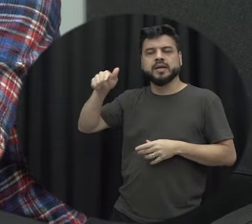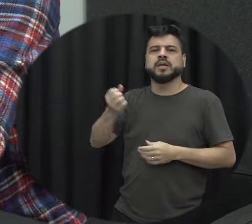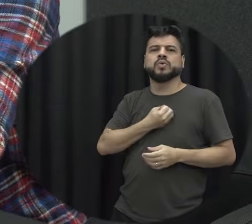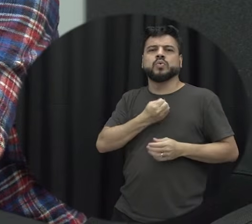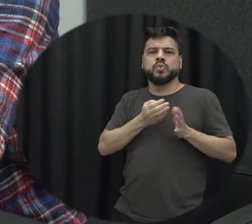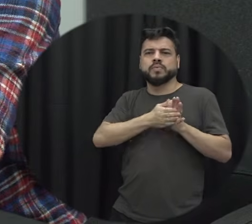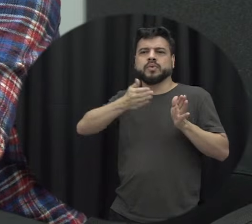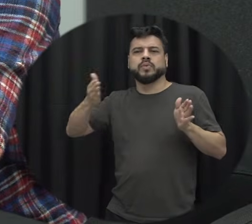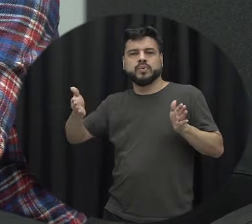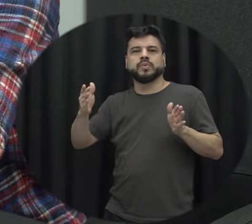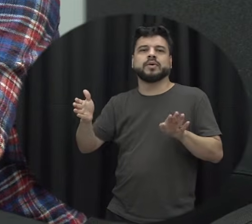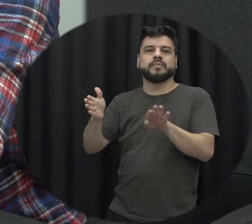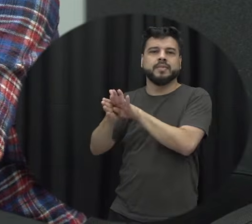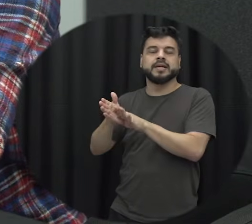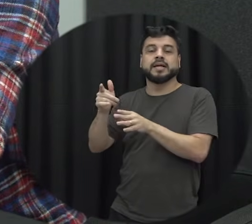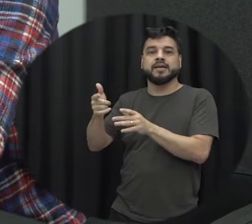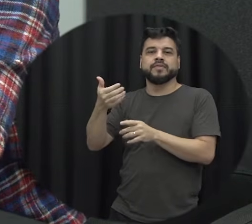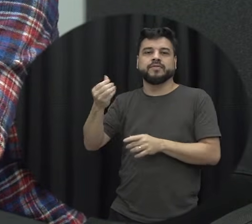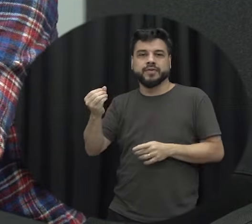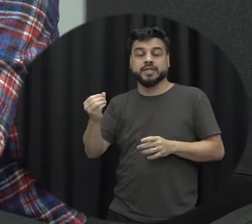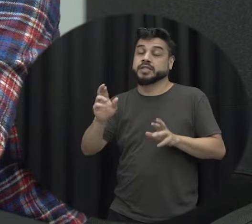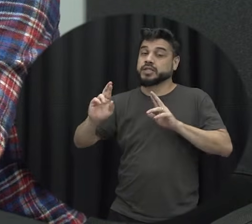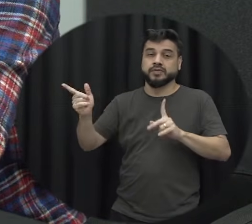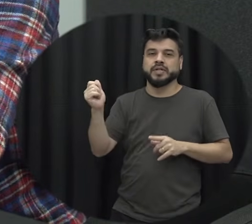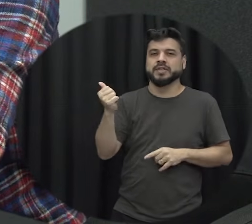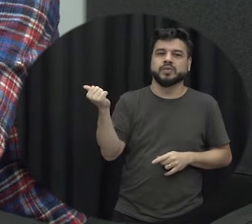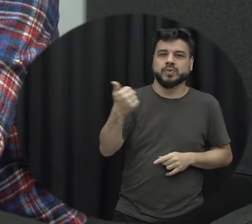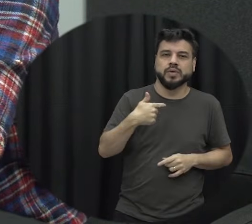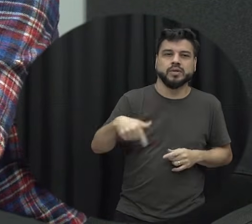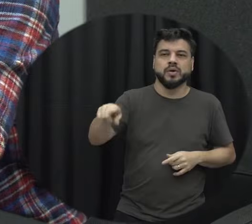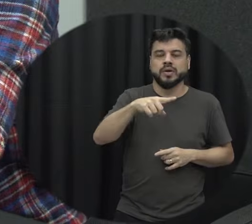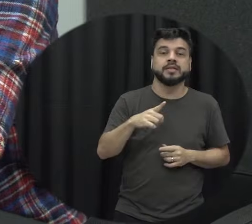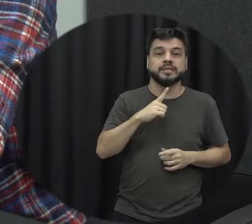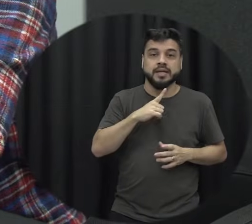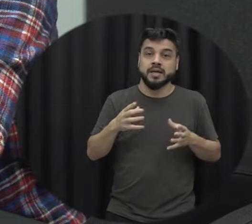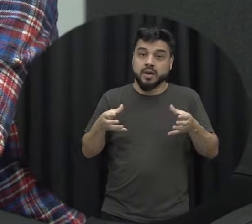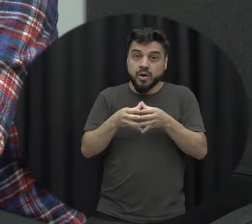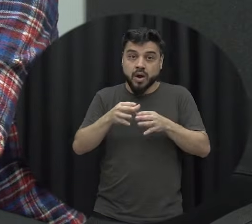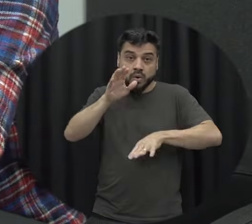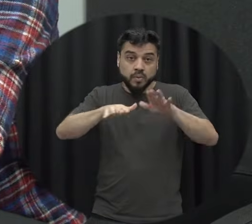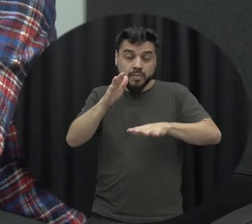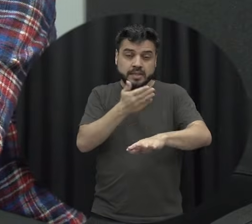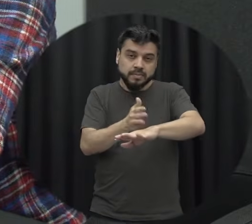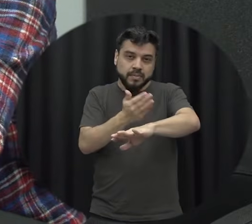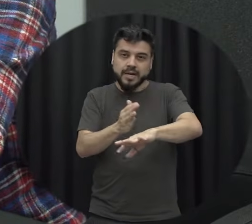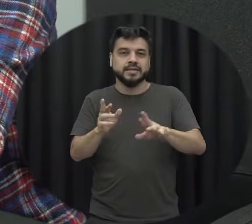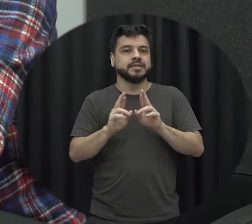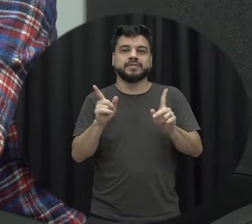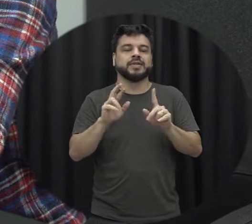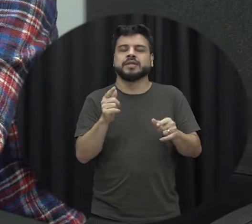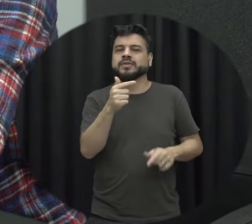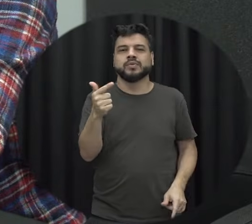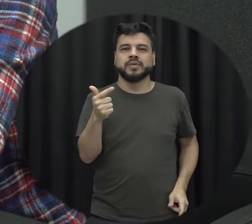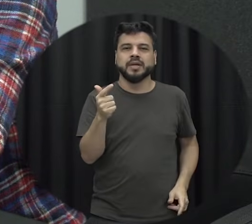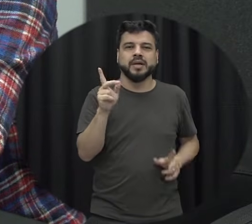numeração, que é base 20, que é diferente do nosso, isso está mais consolidado, tem práticas que não